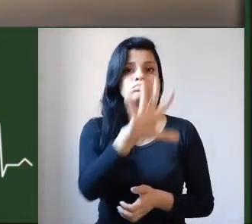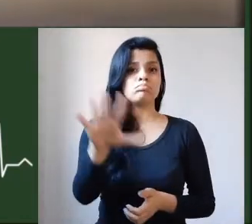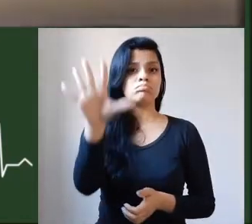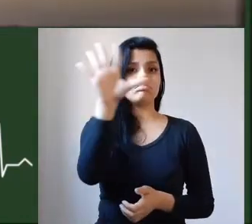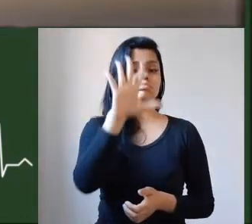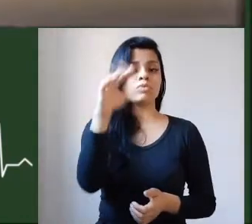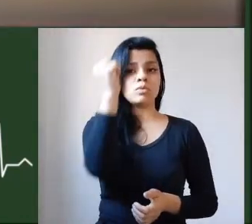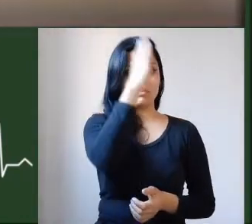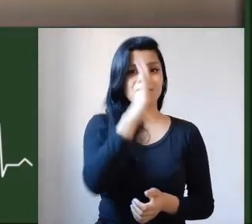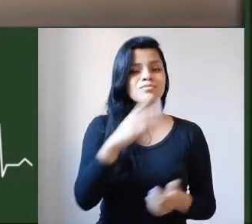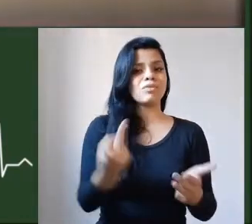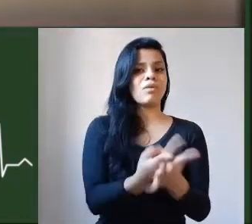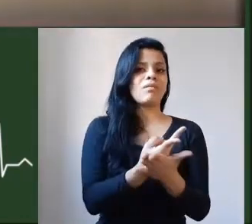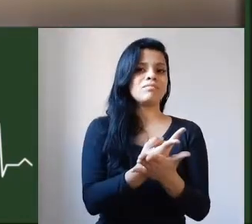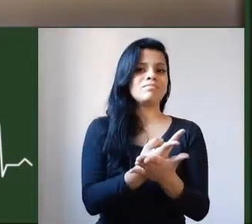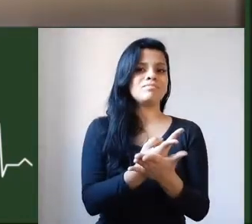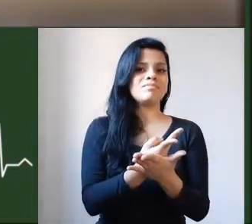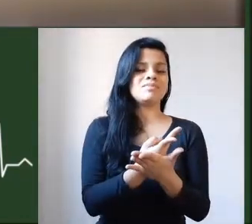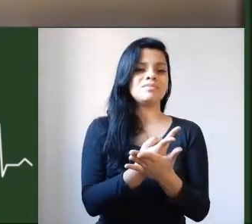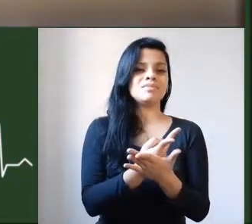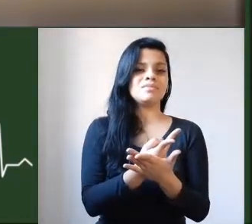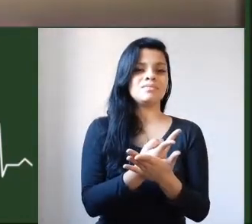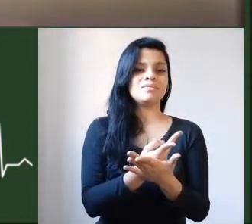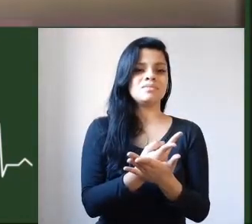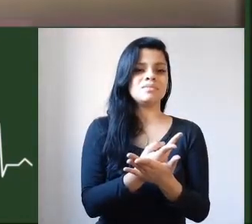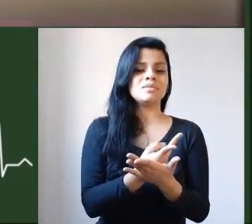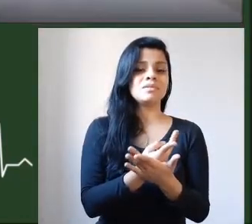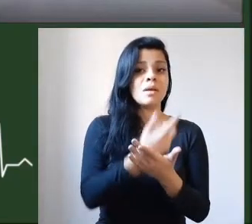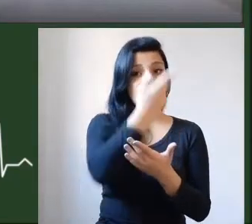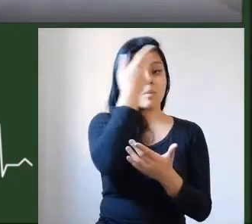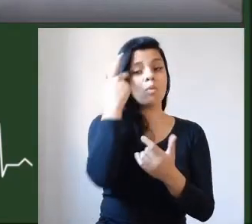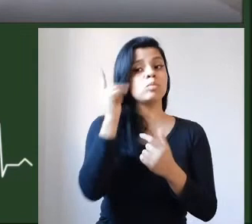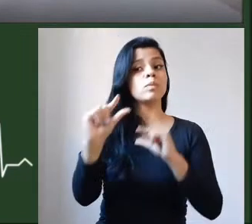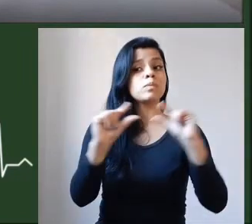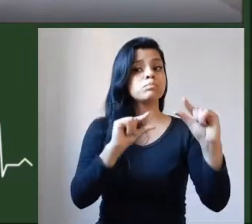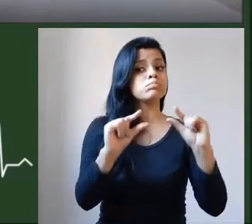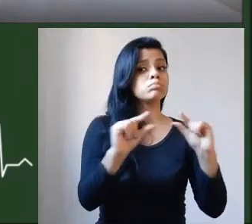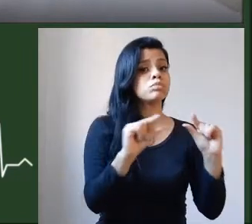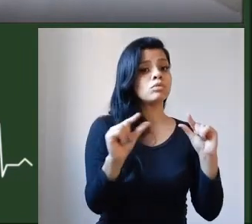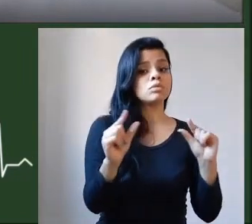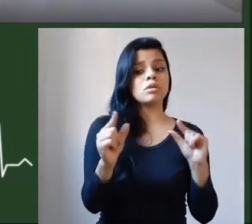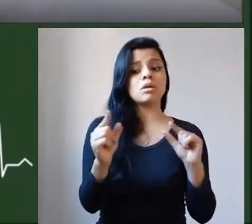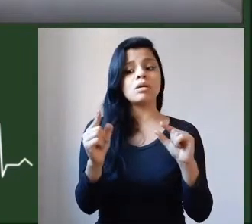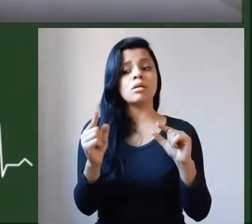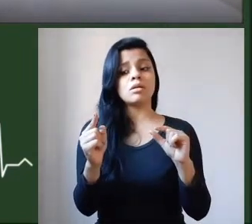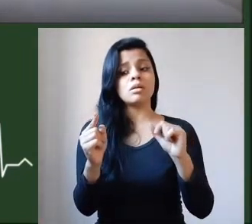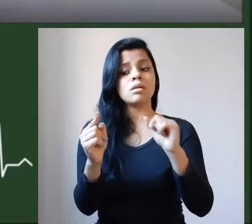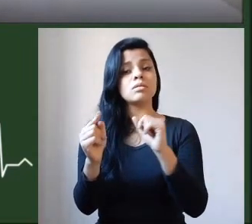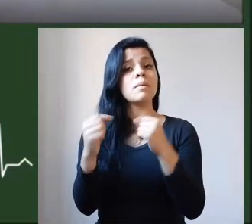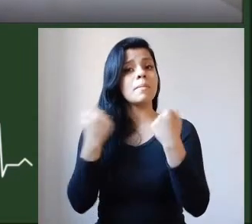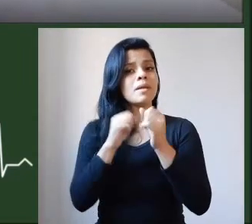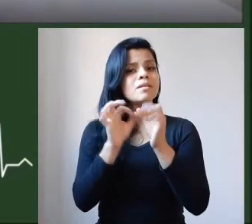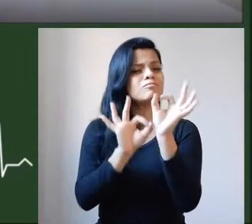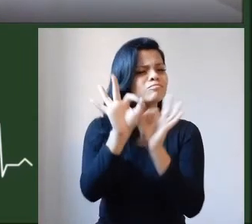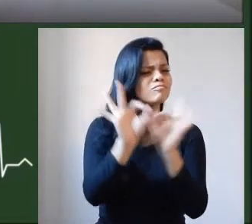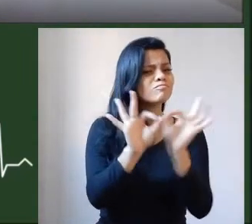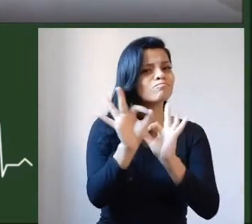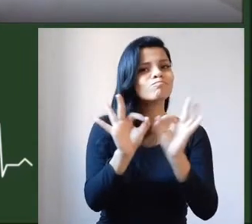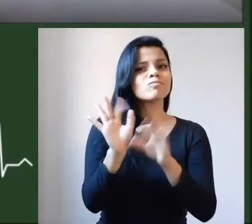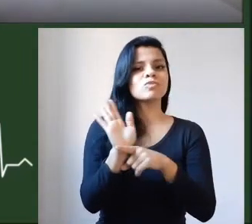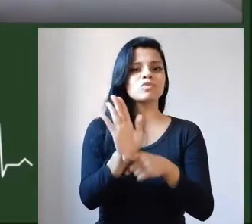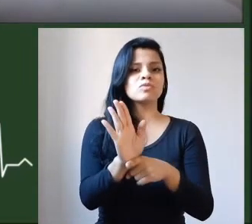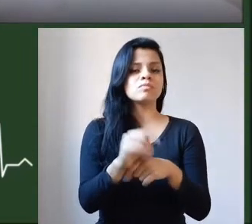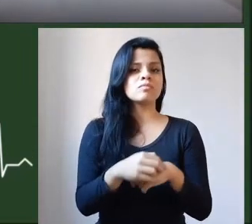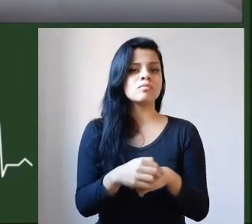casos no país que conduzem de uma maneira mais adequada. No que se refere ao acesso à informação, Luca, você acredita que isso